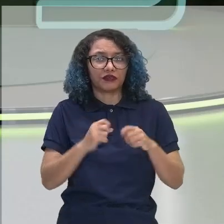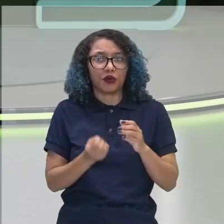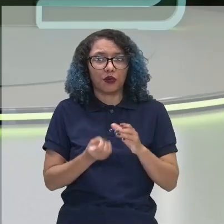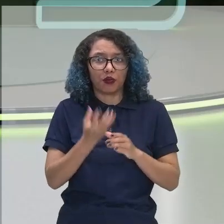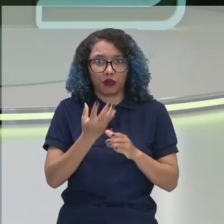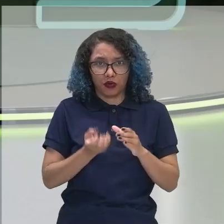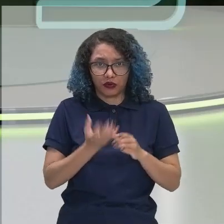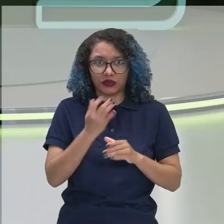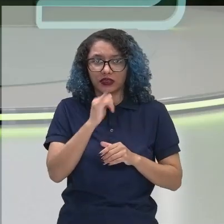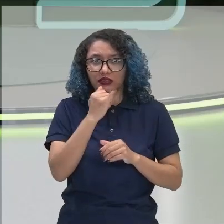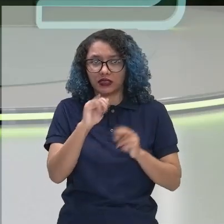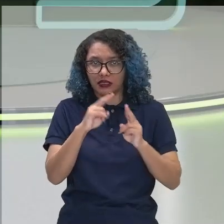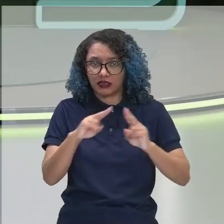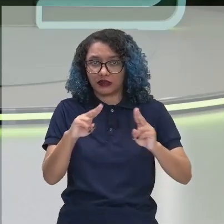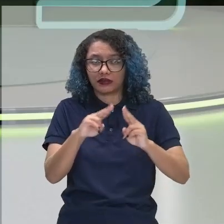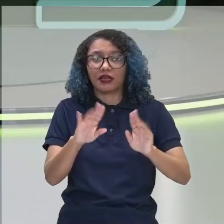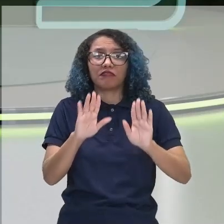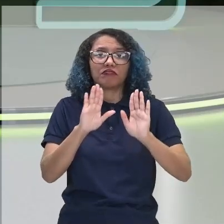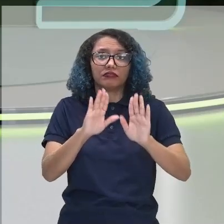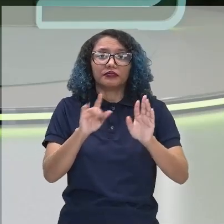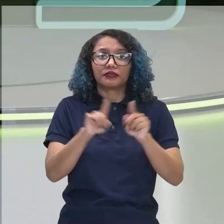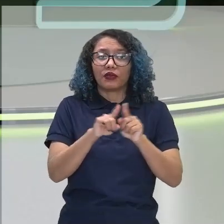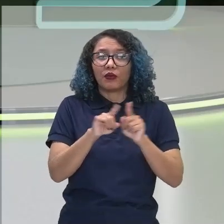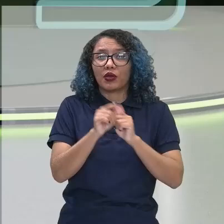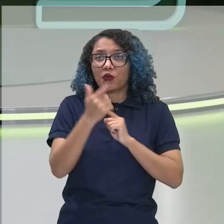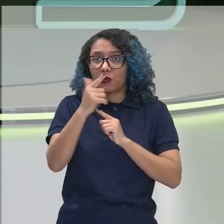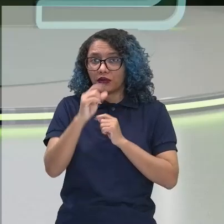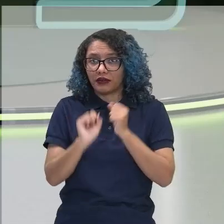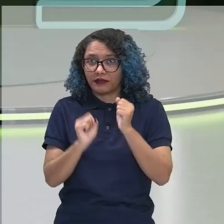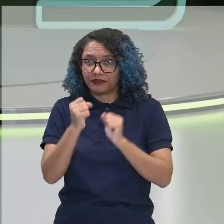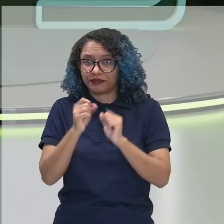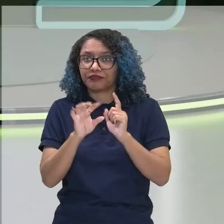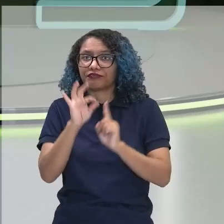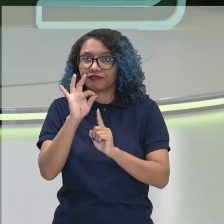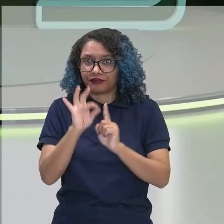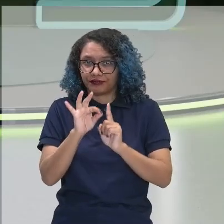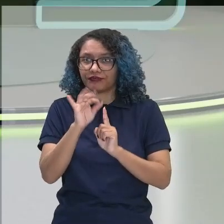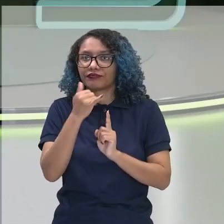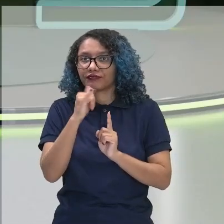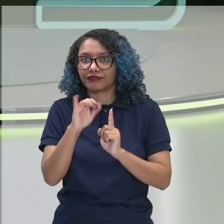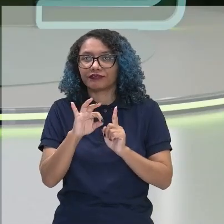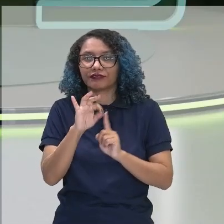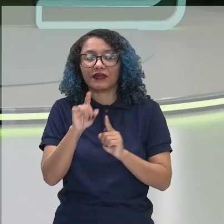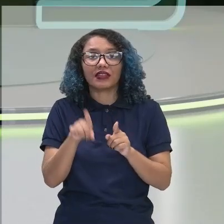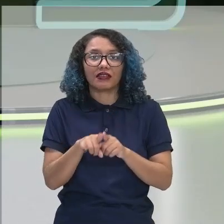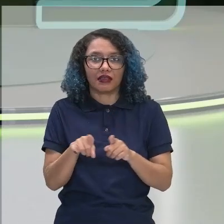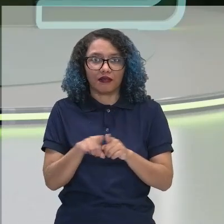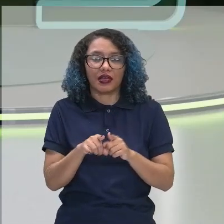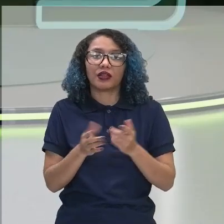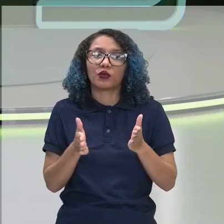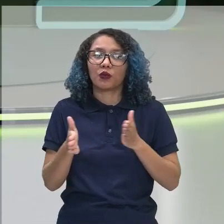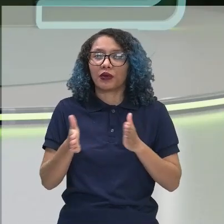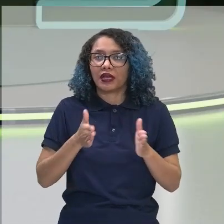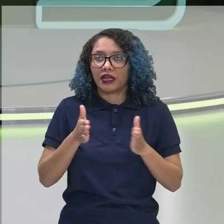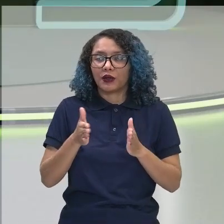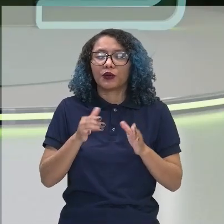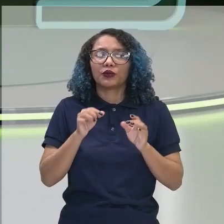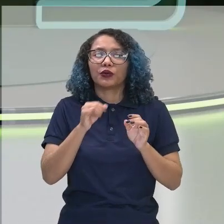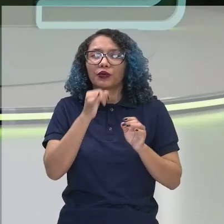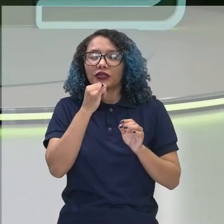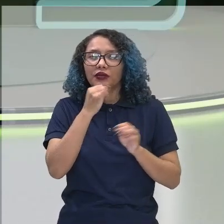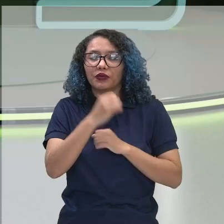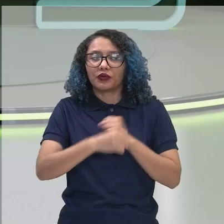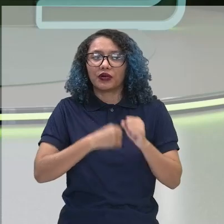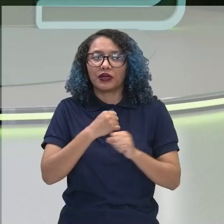Mas a gente também tem a questão das termoelétricas, né? Existem períodos durante o ano que a água, né, ou